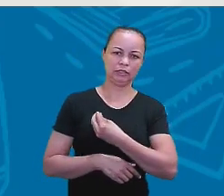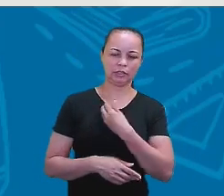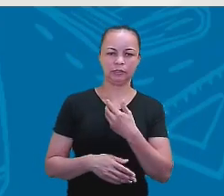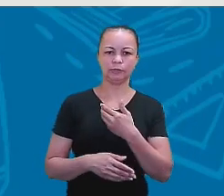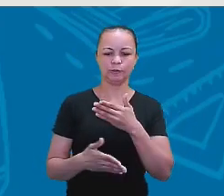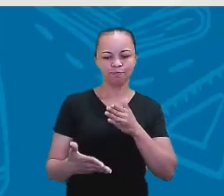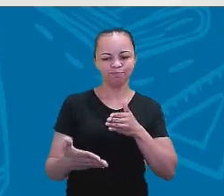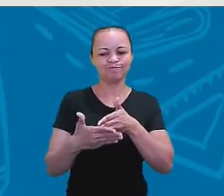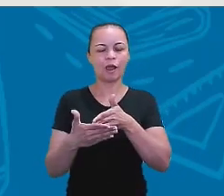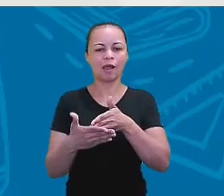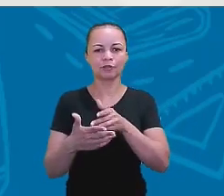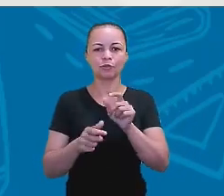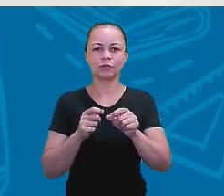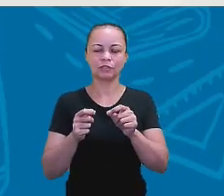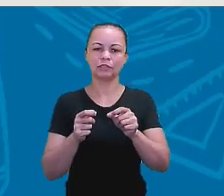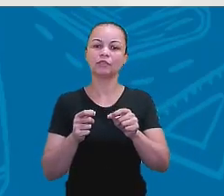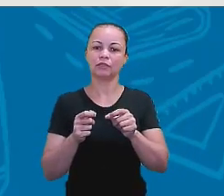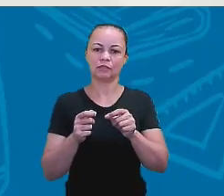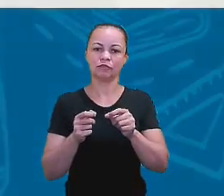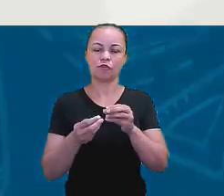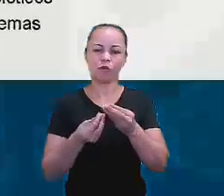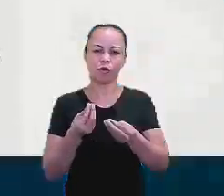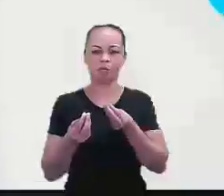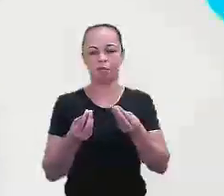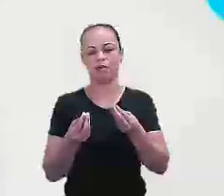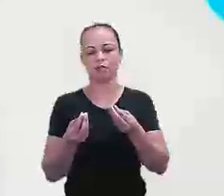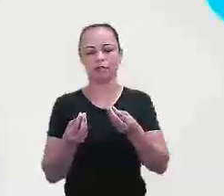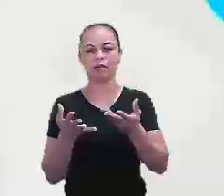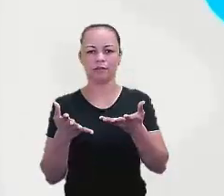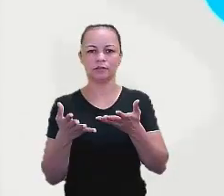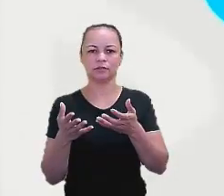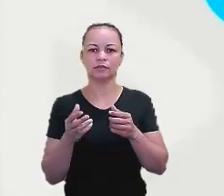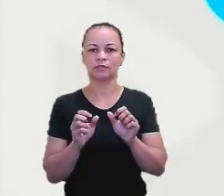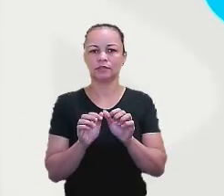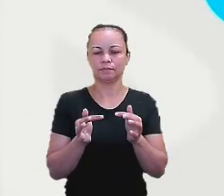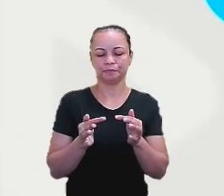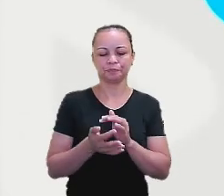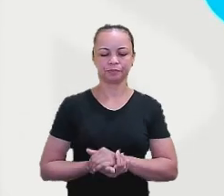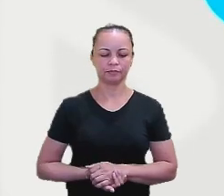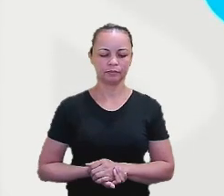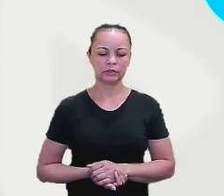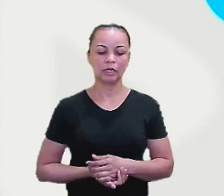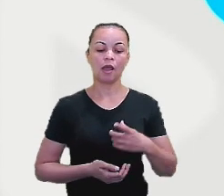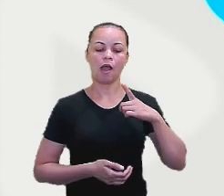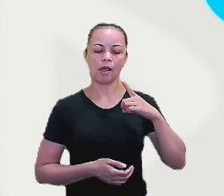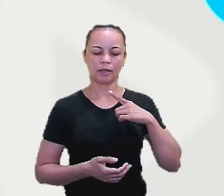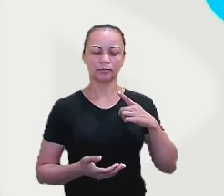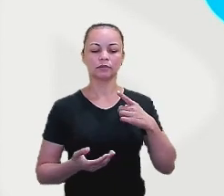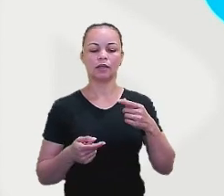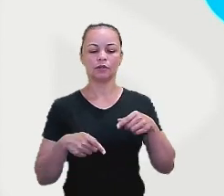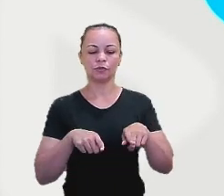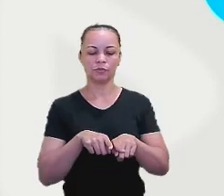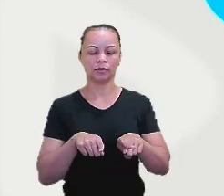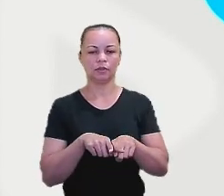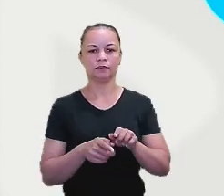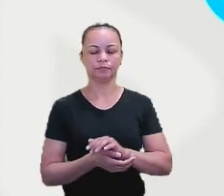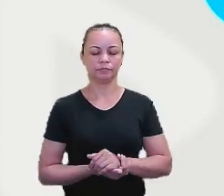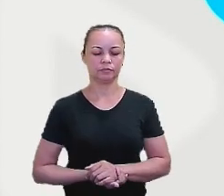de forma muito significativa. Então, abre novamente, aí vem o